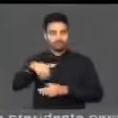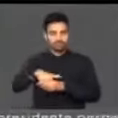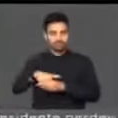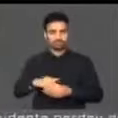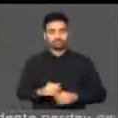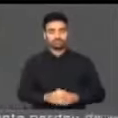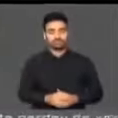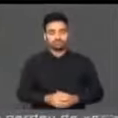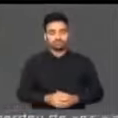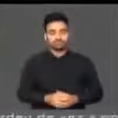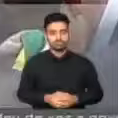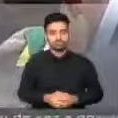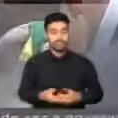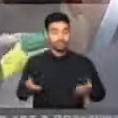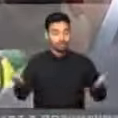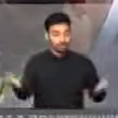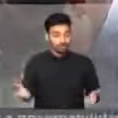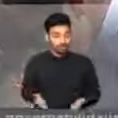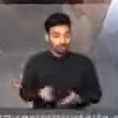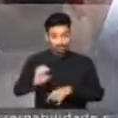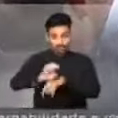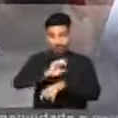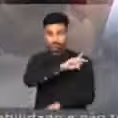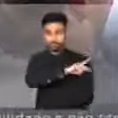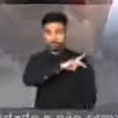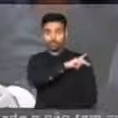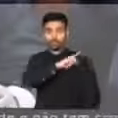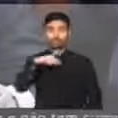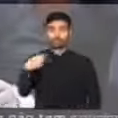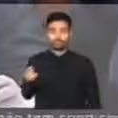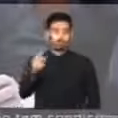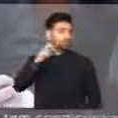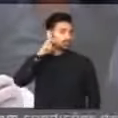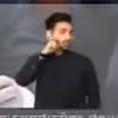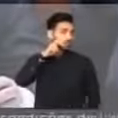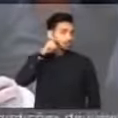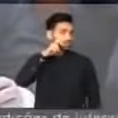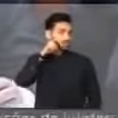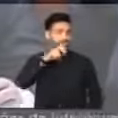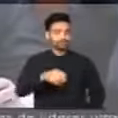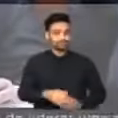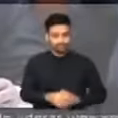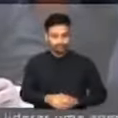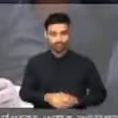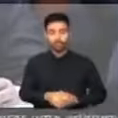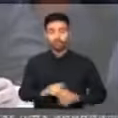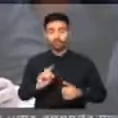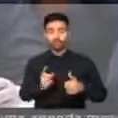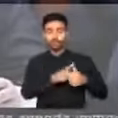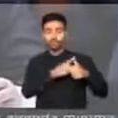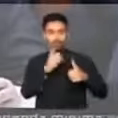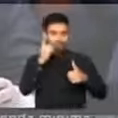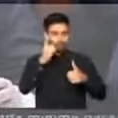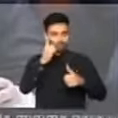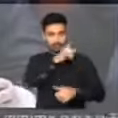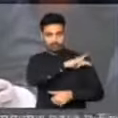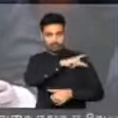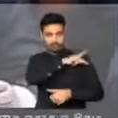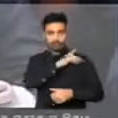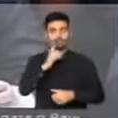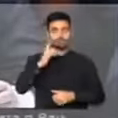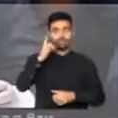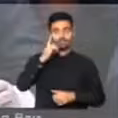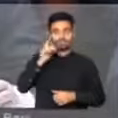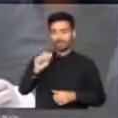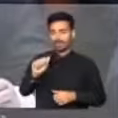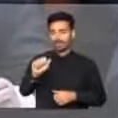260 votos. Vamos para o Piauí, em seguida o Rio Grande do Norte. Primeiro parlamentar do Piauí, deputado Assis